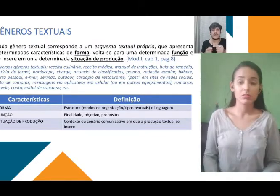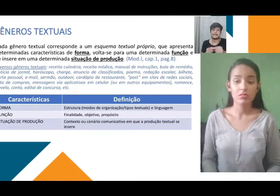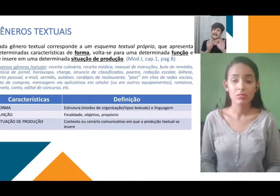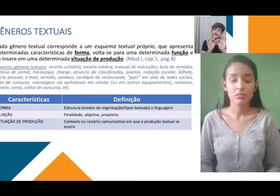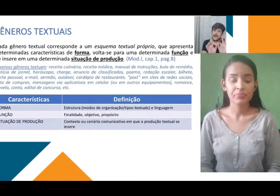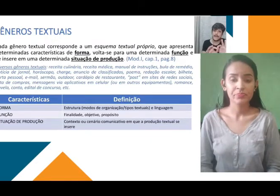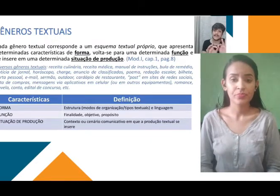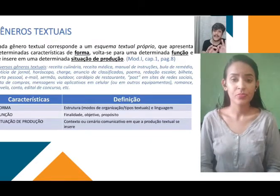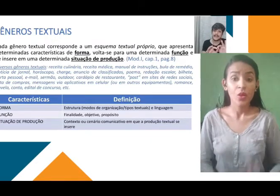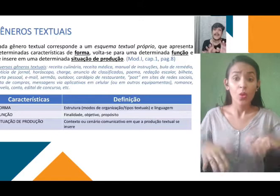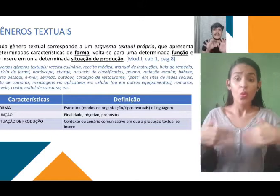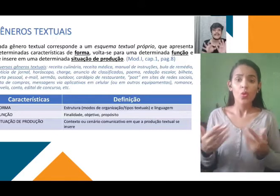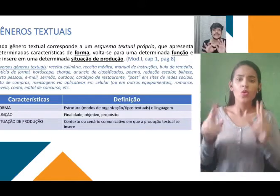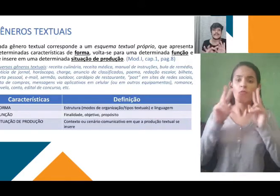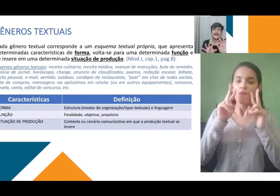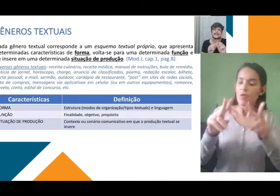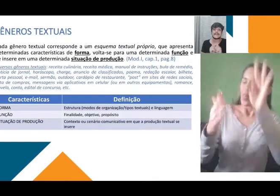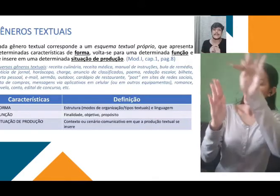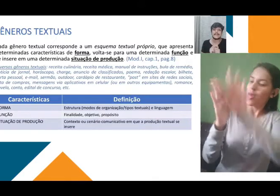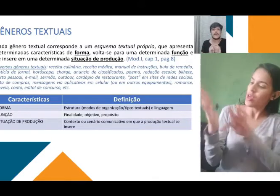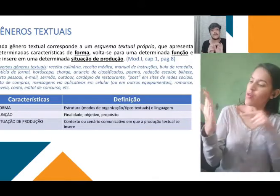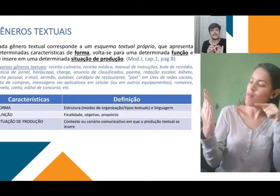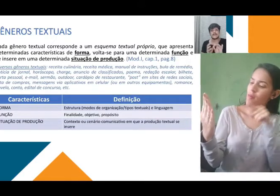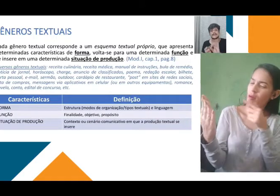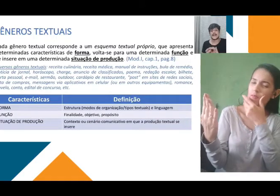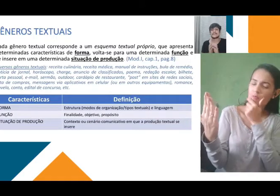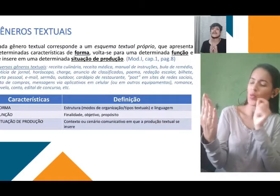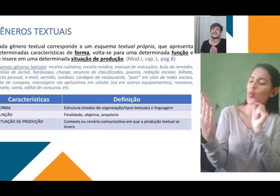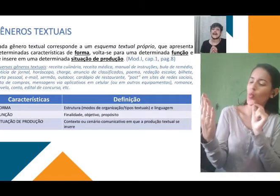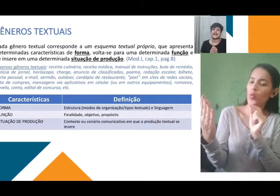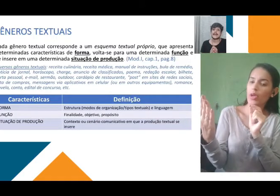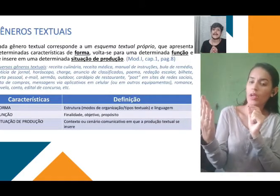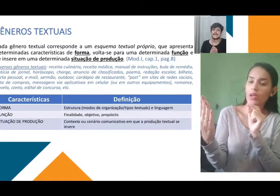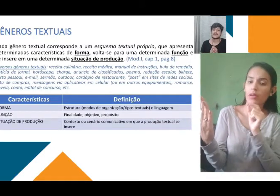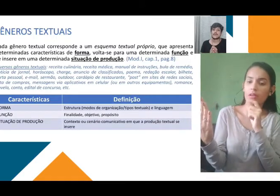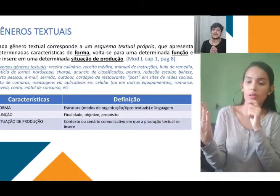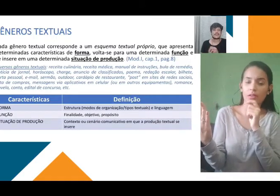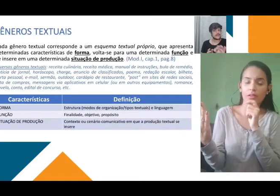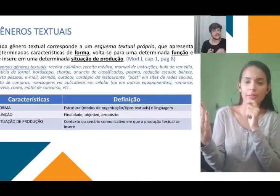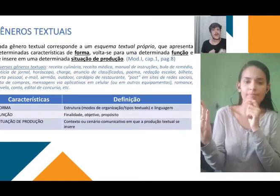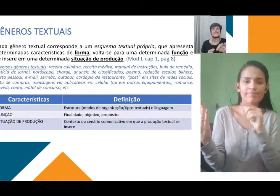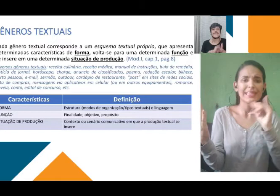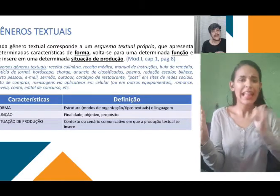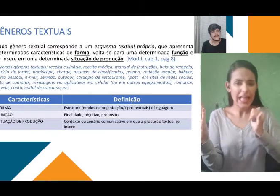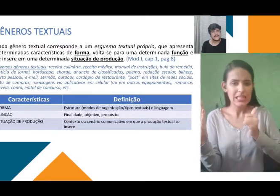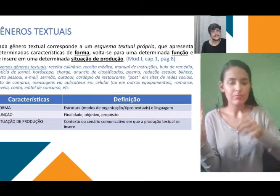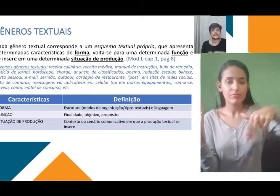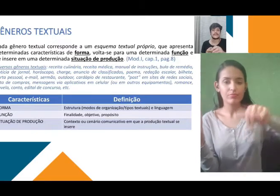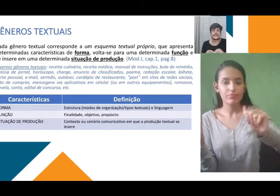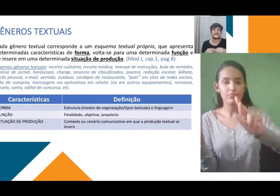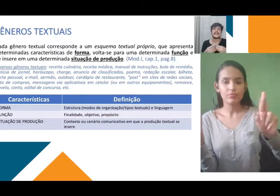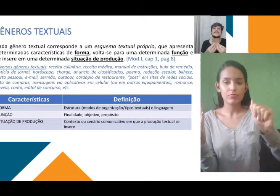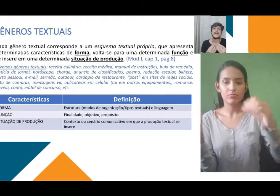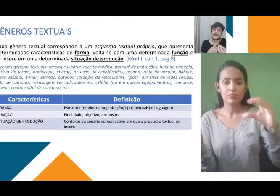consigo olhar para a forma dele e identificar, por exemplo, em alguma passagem, o tipo textual narração.